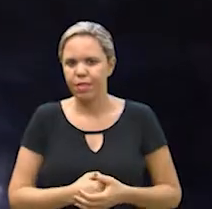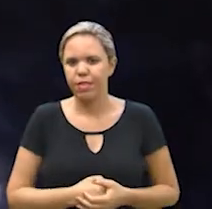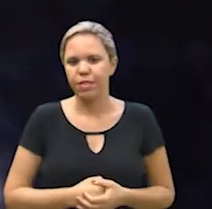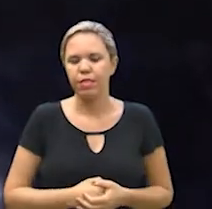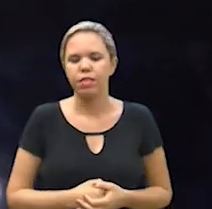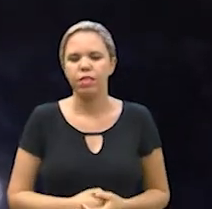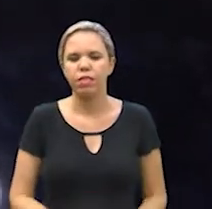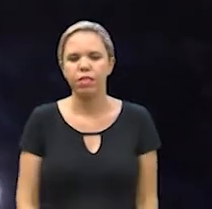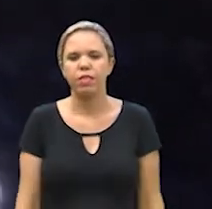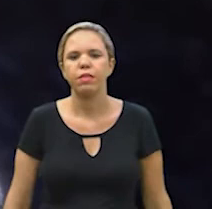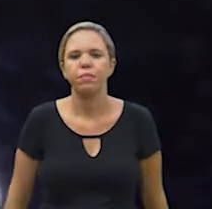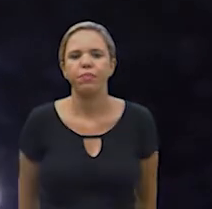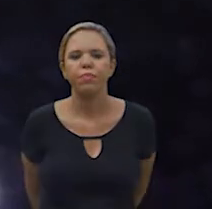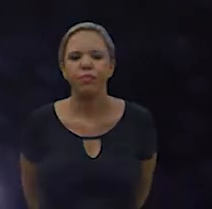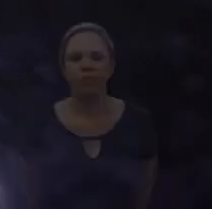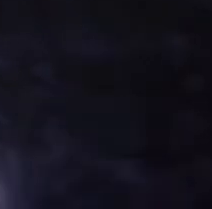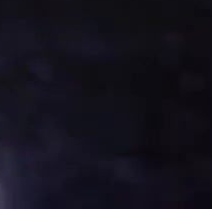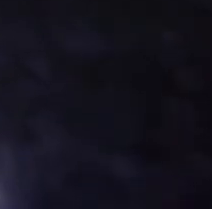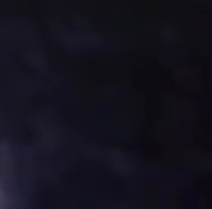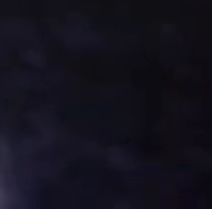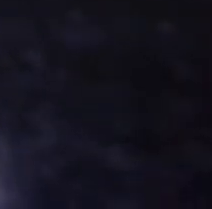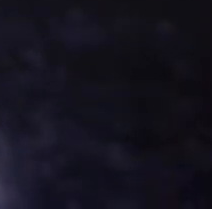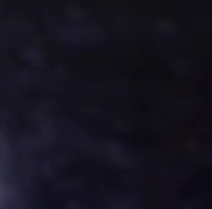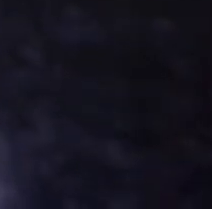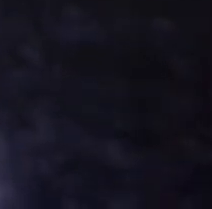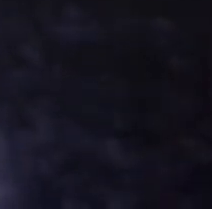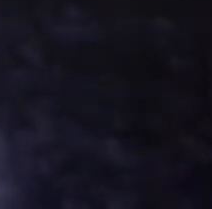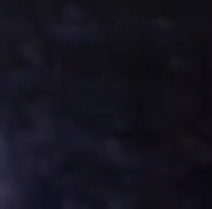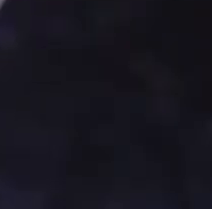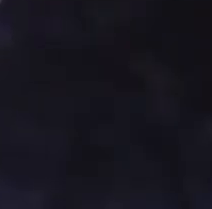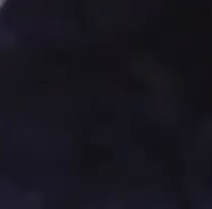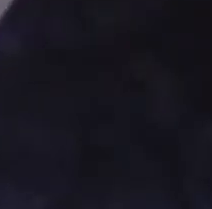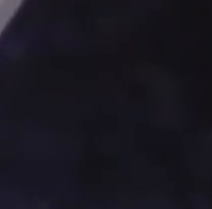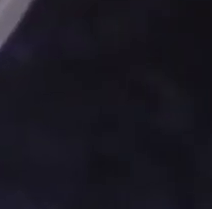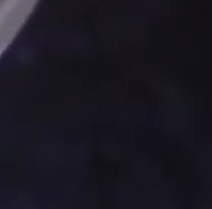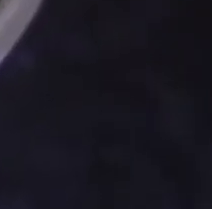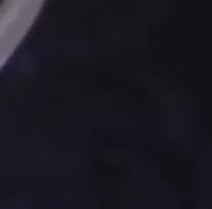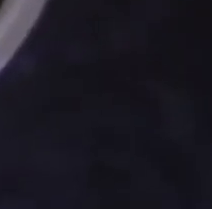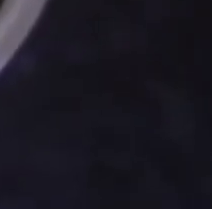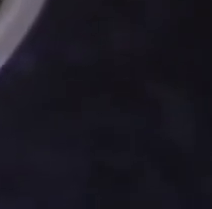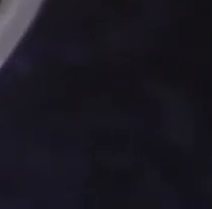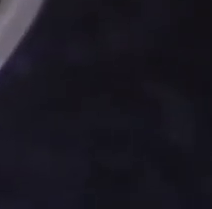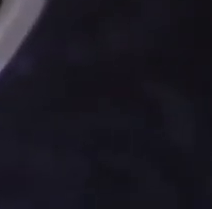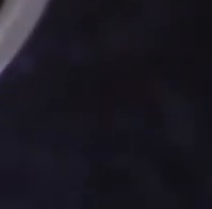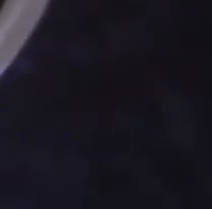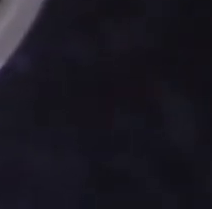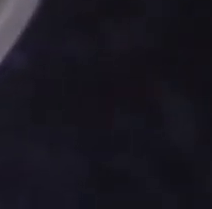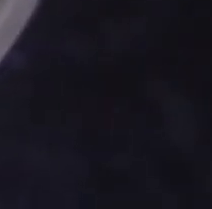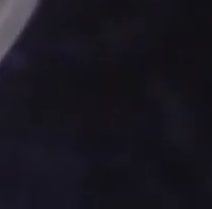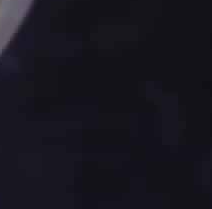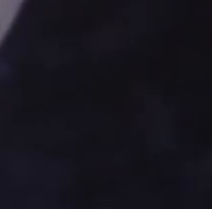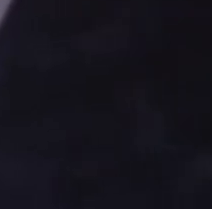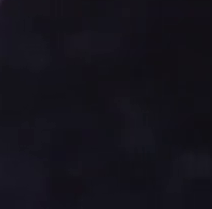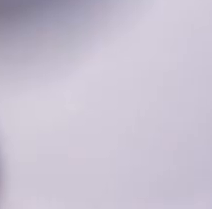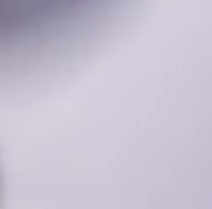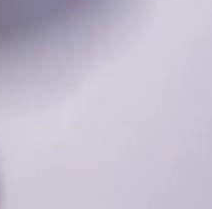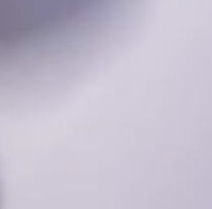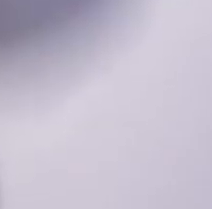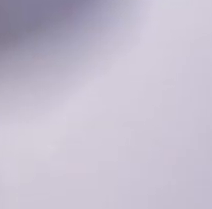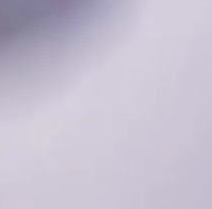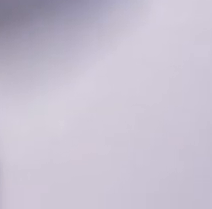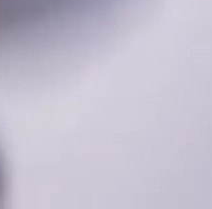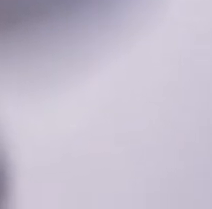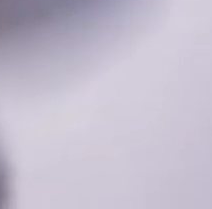receita. A quantidade da porção vai depender de quantos vocês querem fazer. Aqui eu vou fazer 3